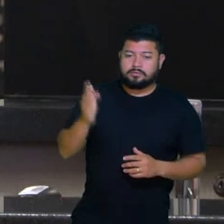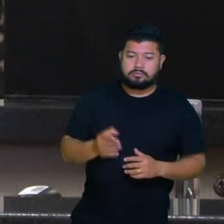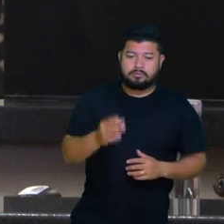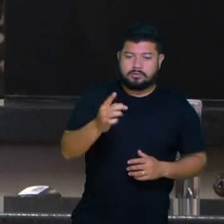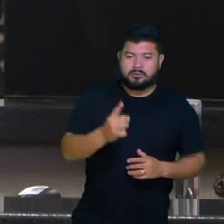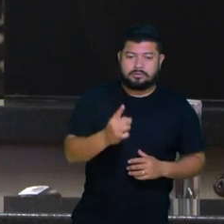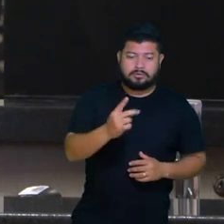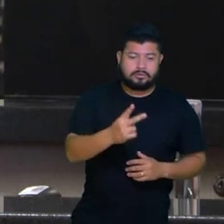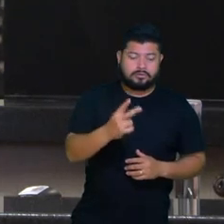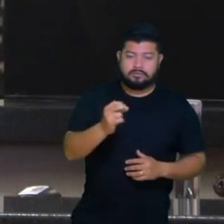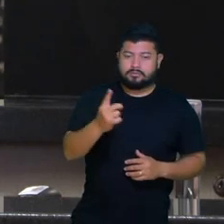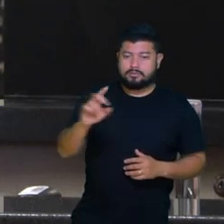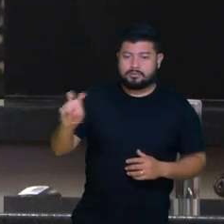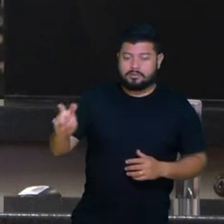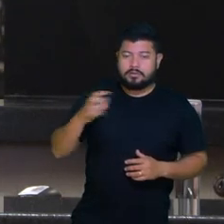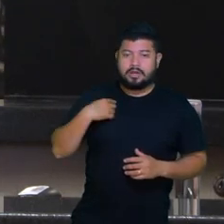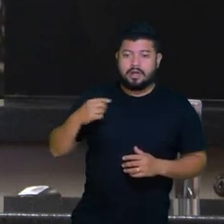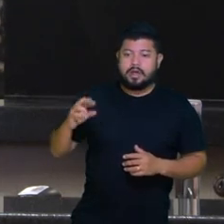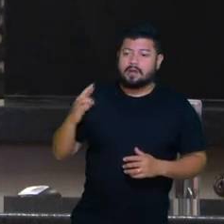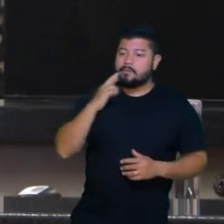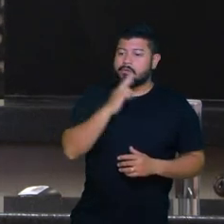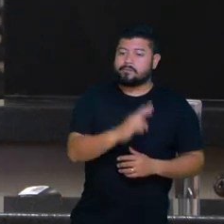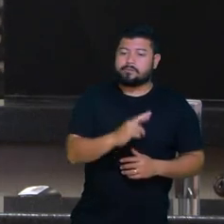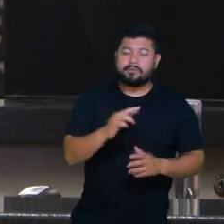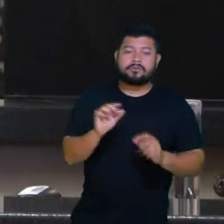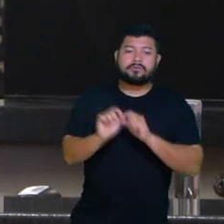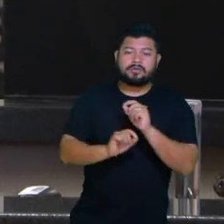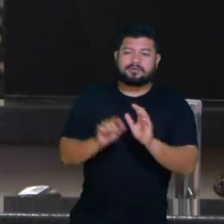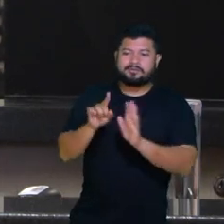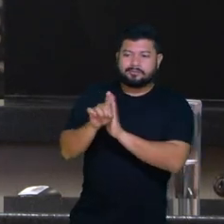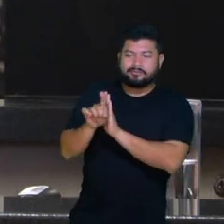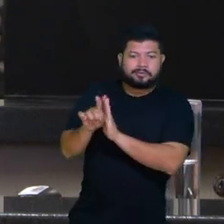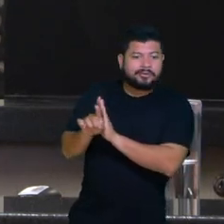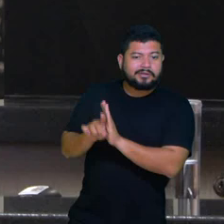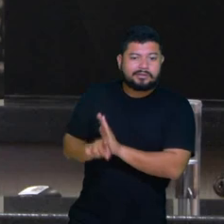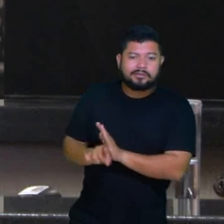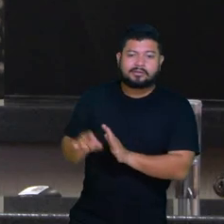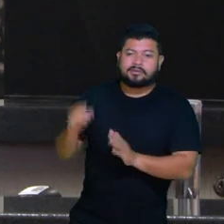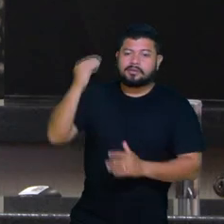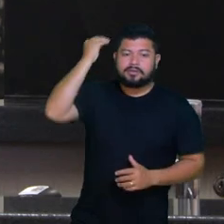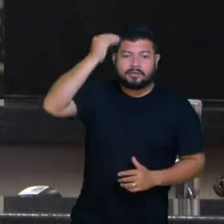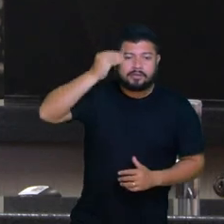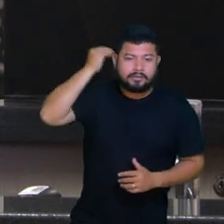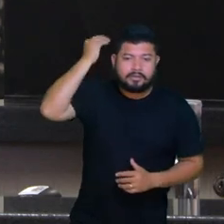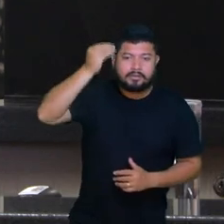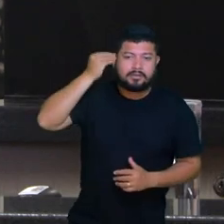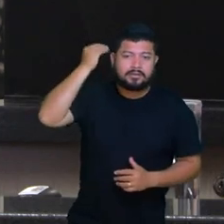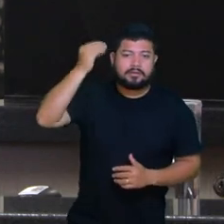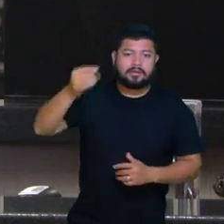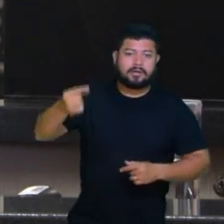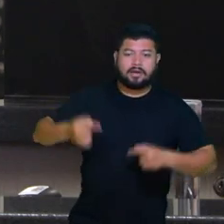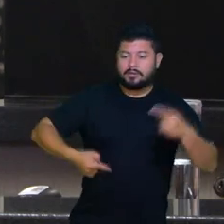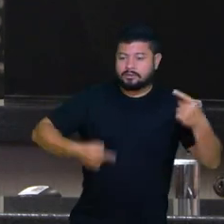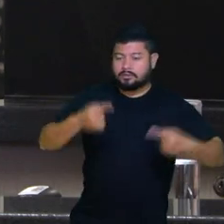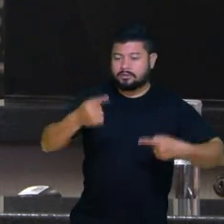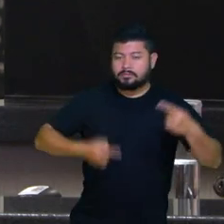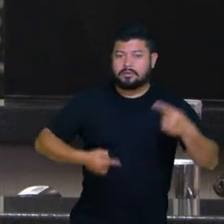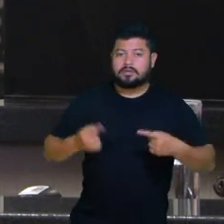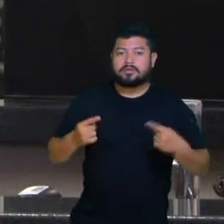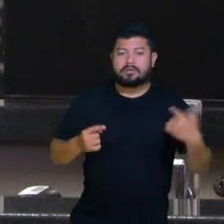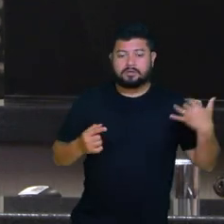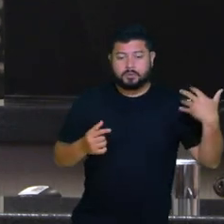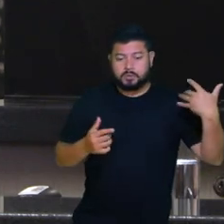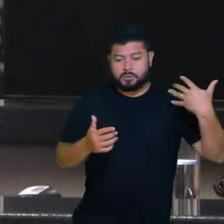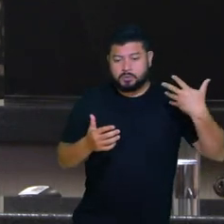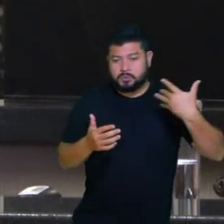da da das pesquisas das experiências né Eh dos debates que vinham sendo acumulado